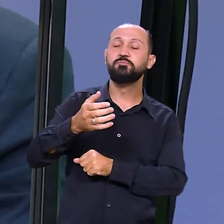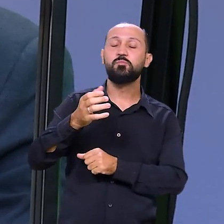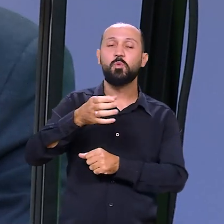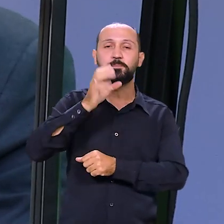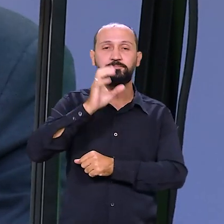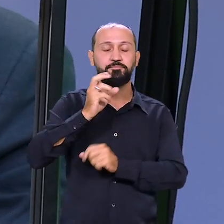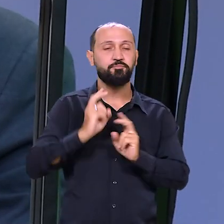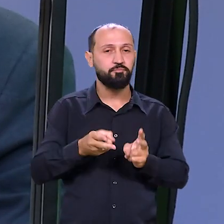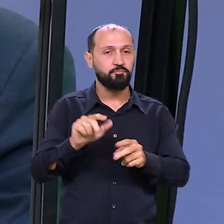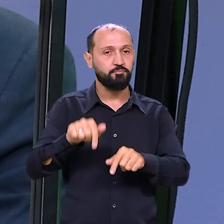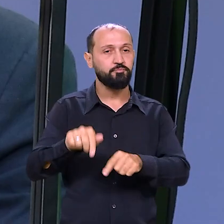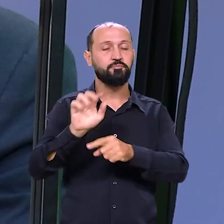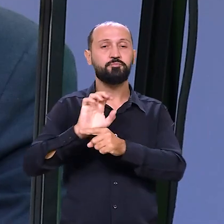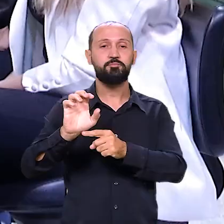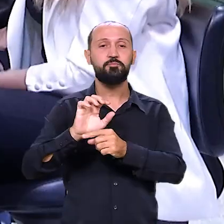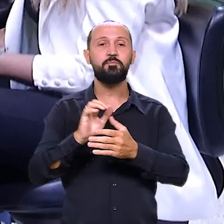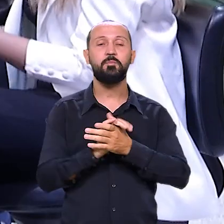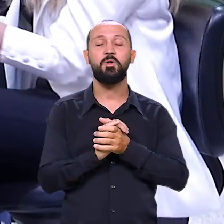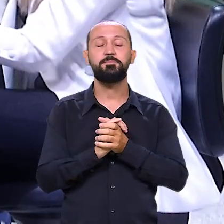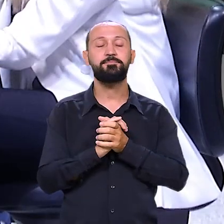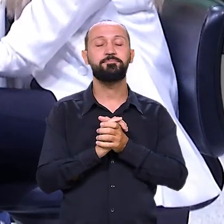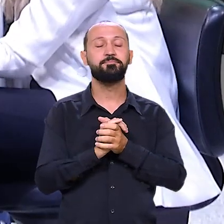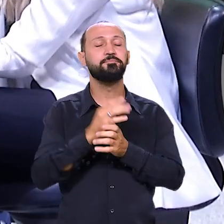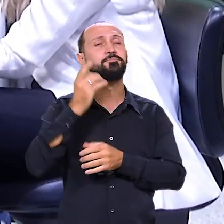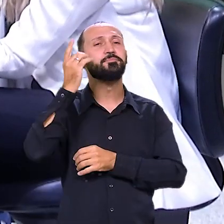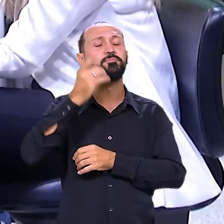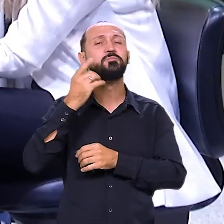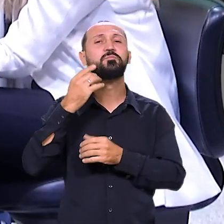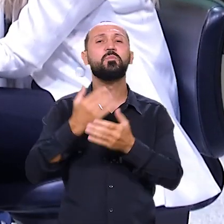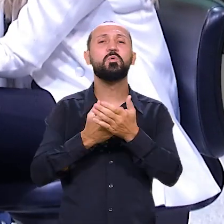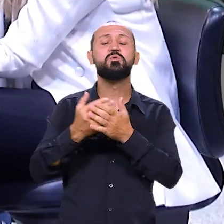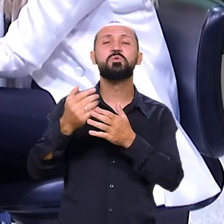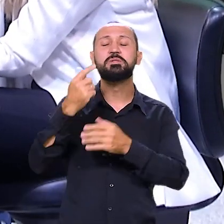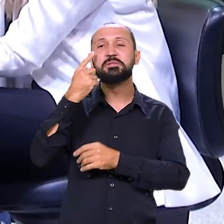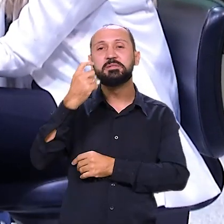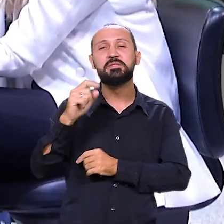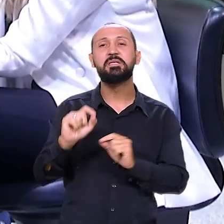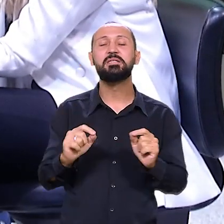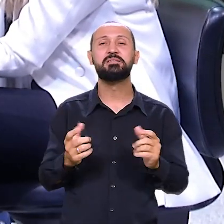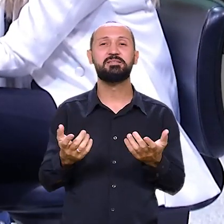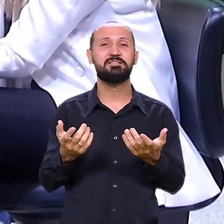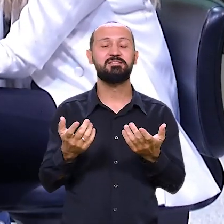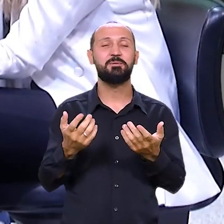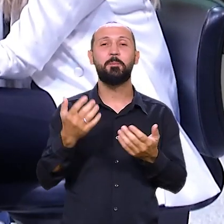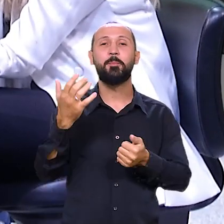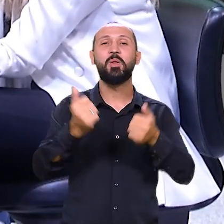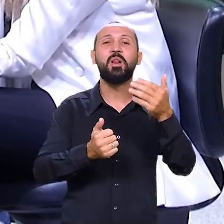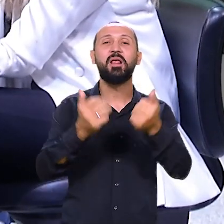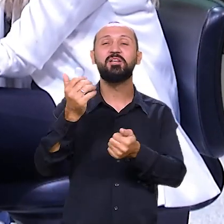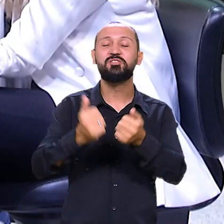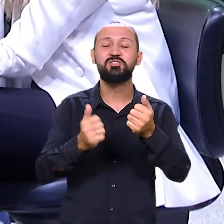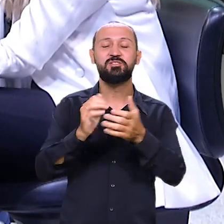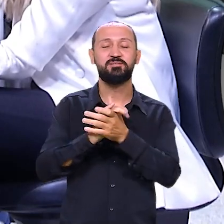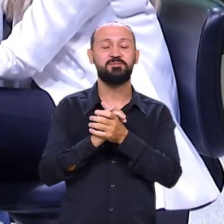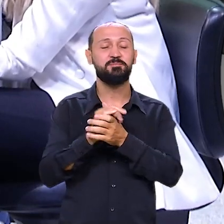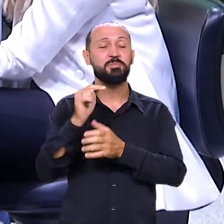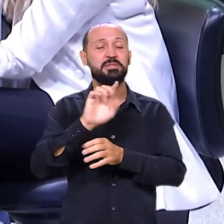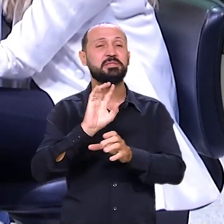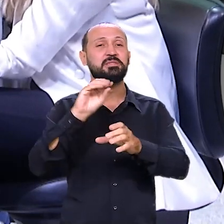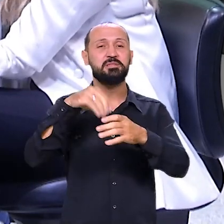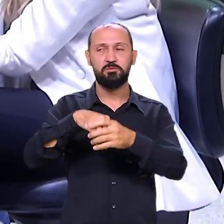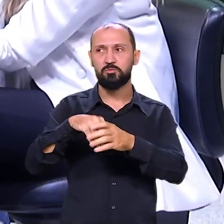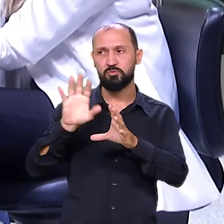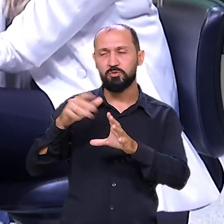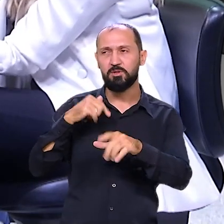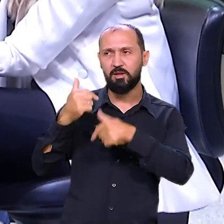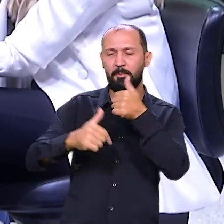cadeia seguir adiante aqui no estado. Deputado, da onde veio esse interesse pelo leite, por esse